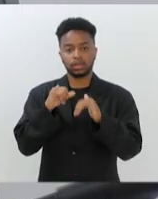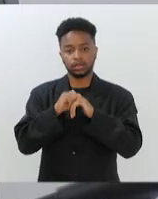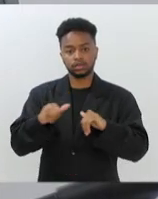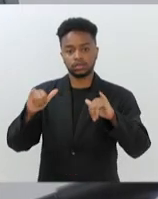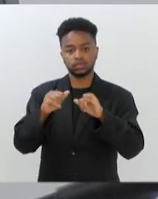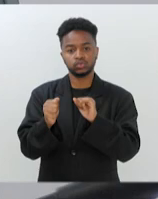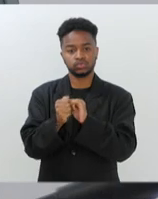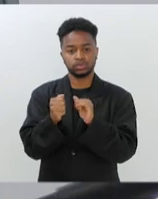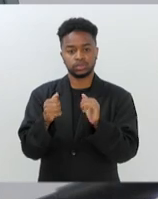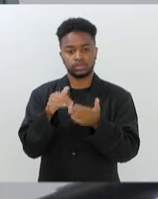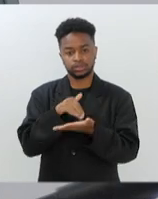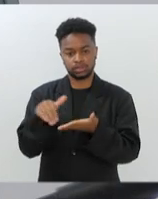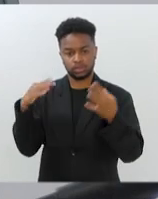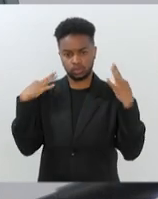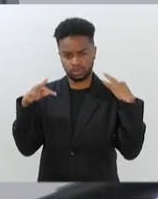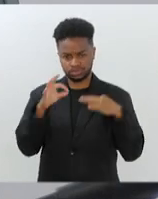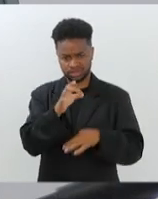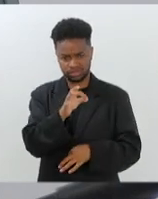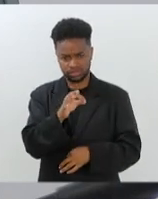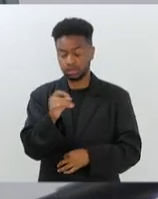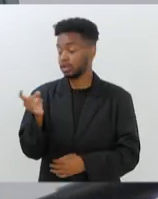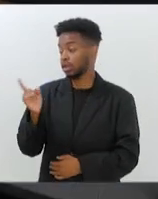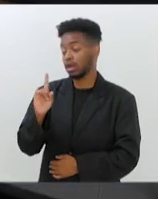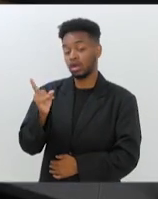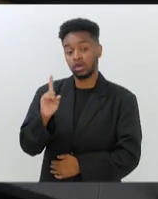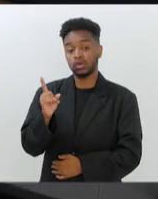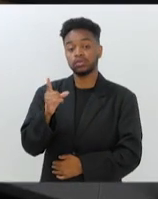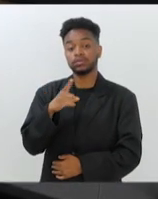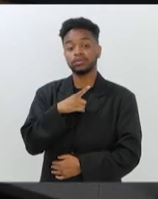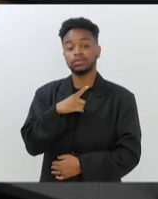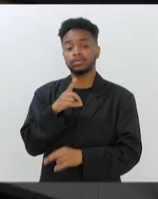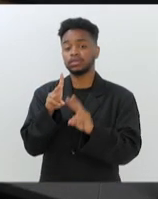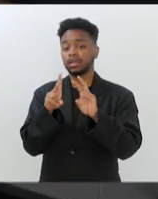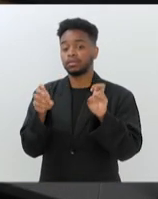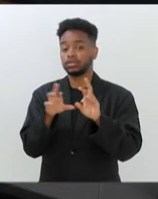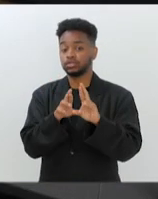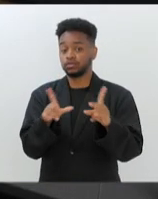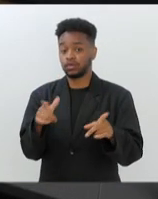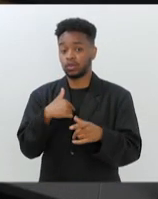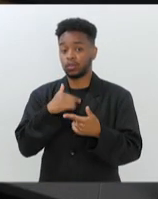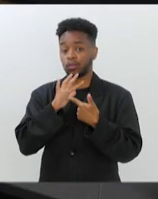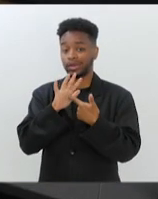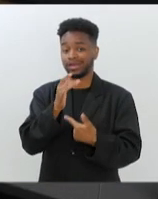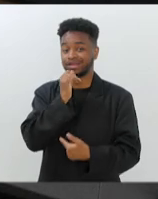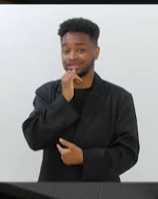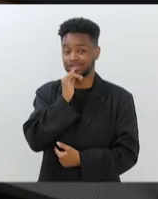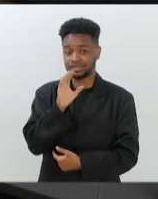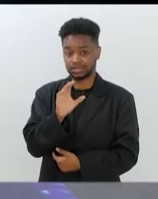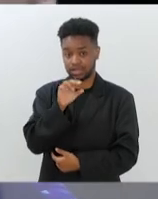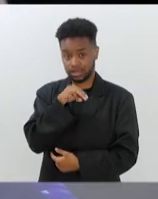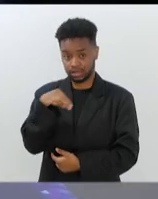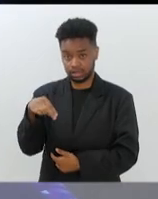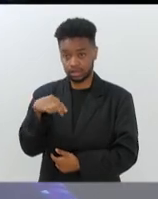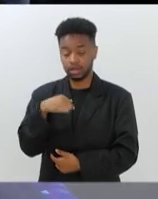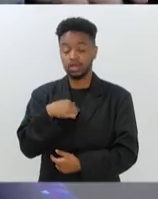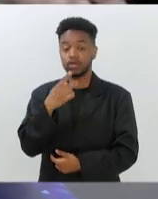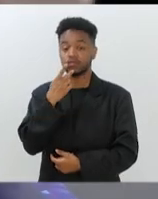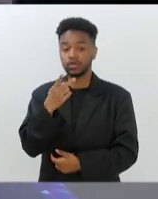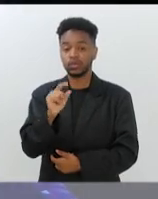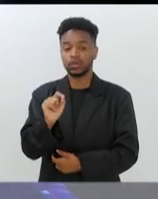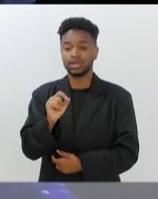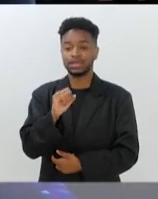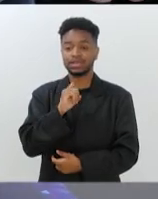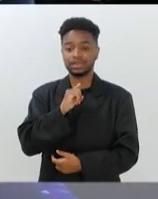secretaria de turismo é isso não na verdade são questões diferentes quando eu dei o exemplo da cnnn aqui me referi que em uma